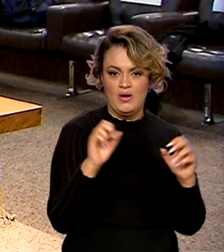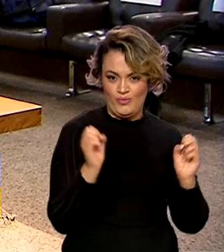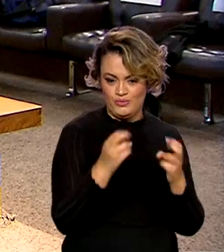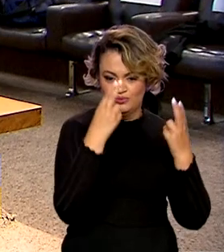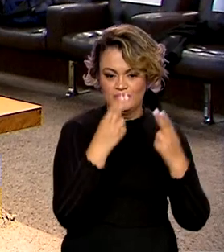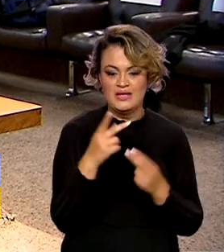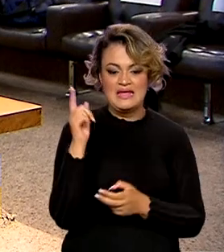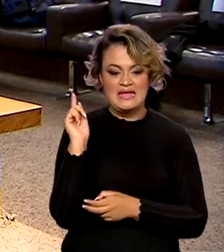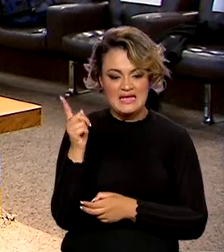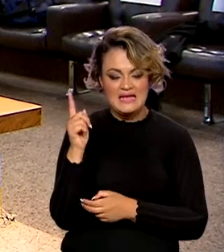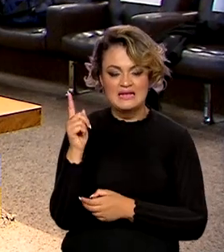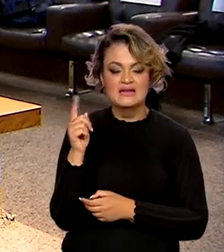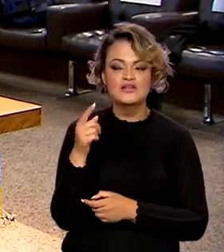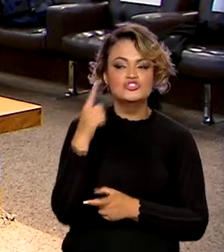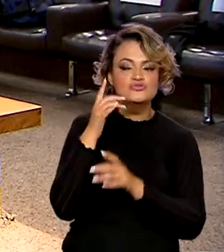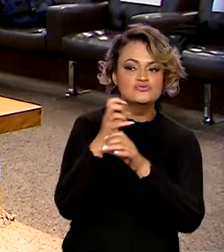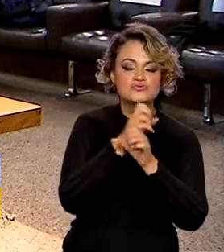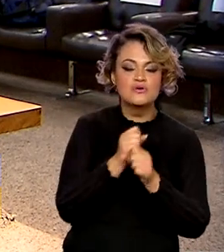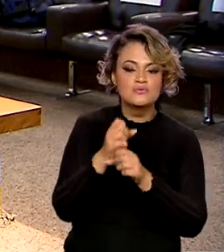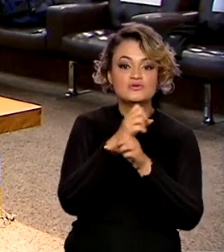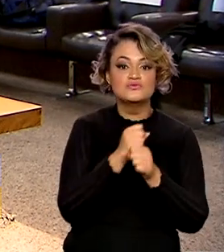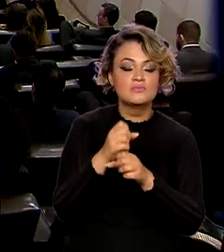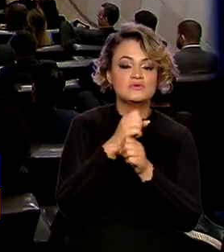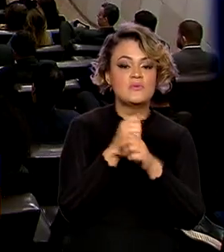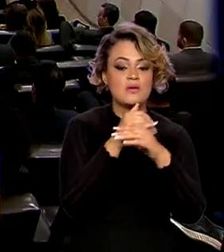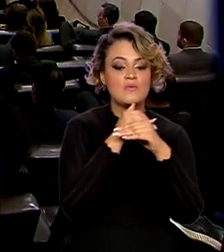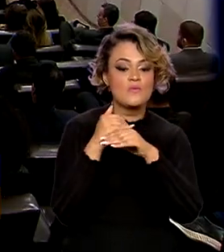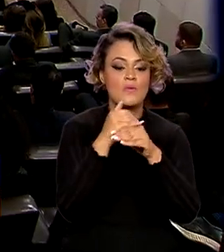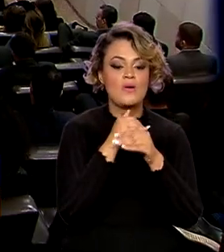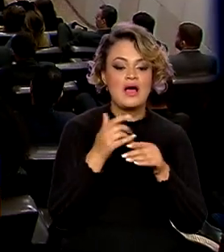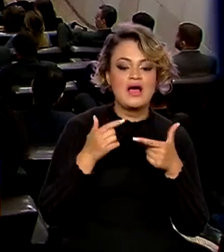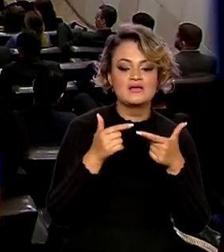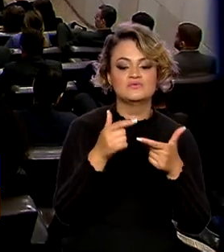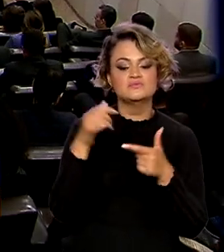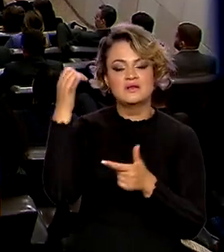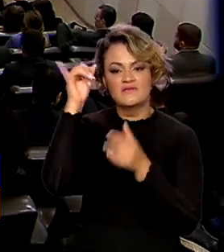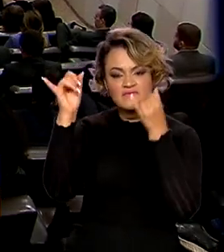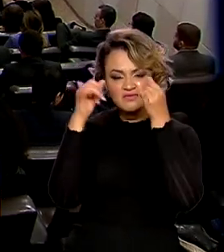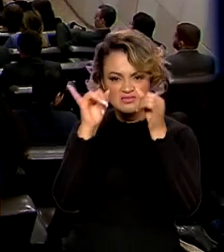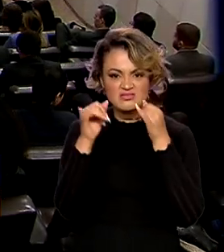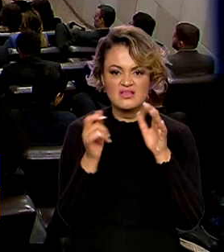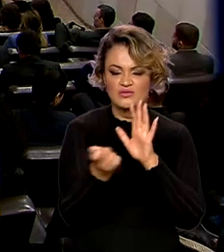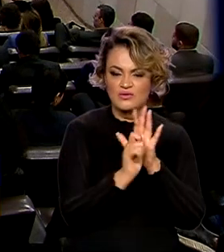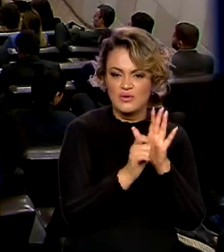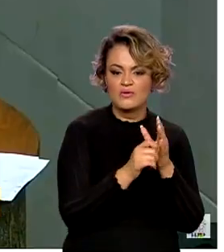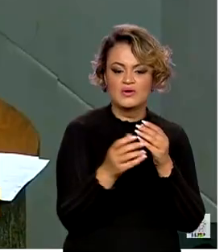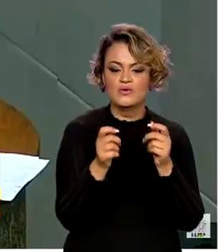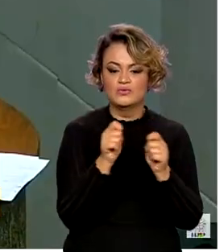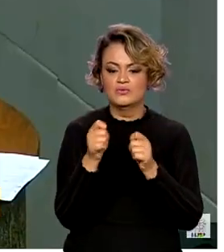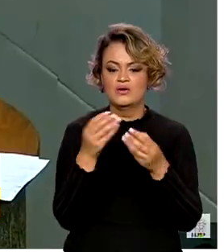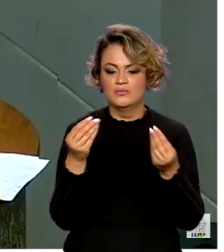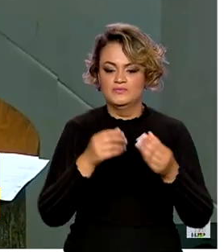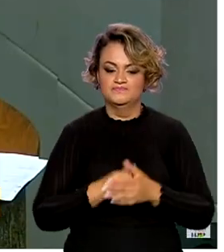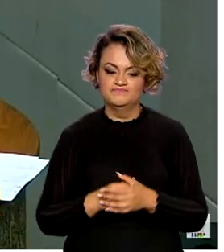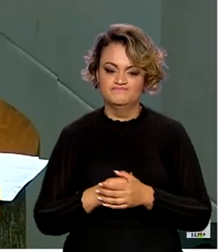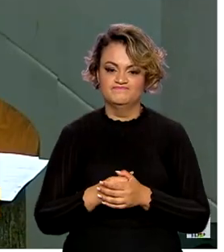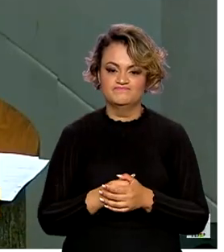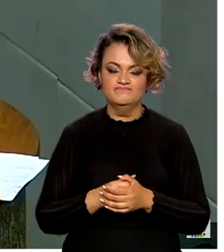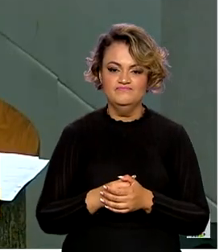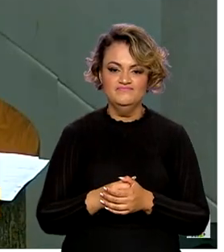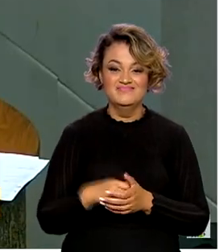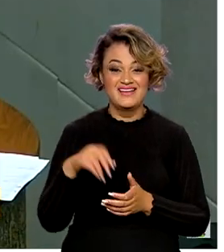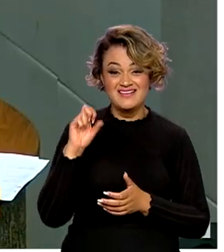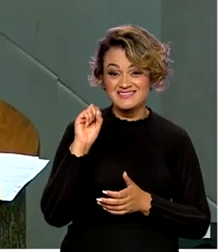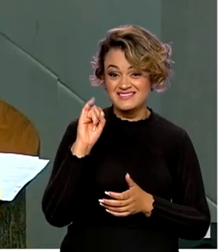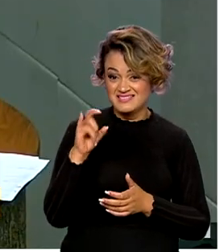passa a contabilizar de maneira igual ações de prevenção e depressão enquanto nós